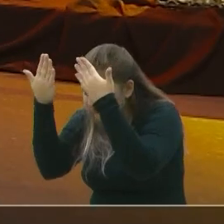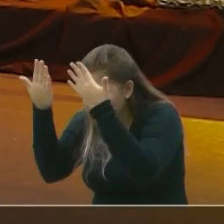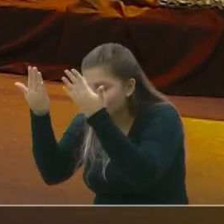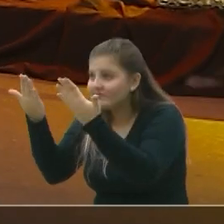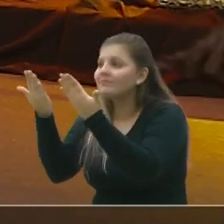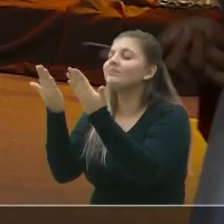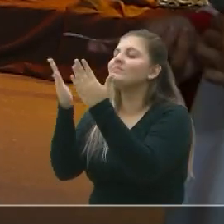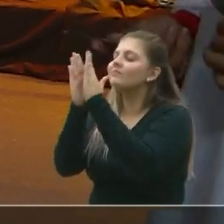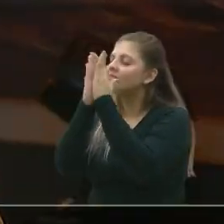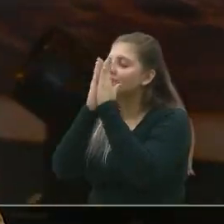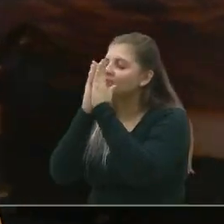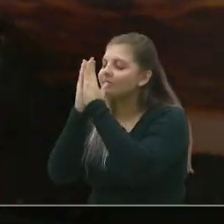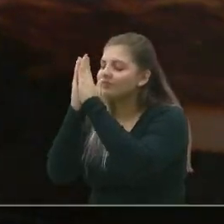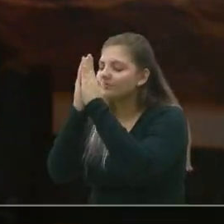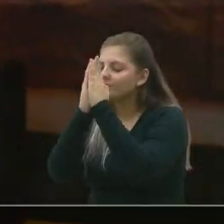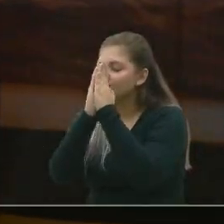adoração.